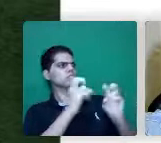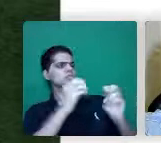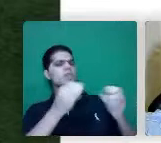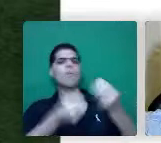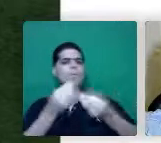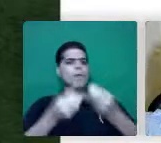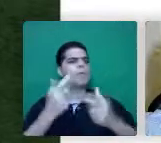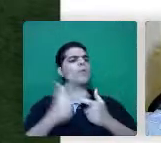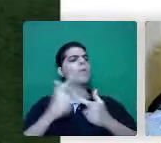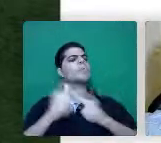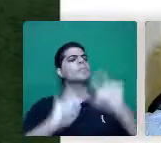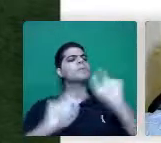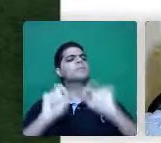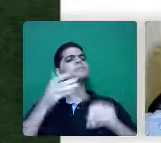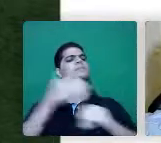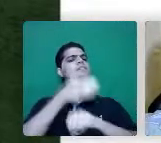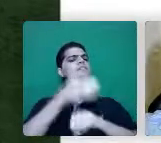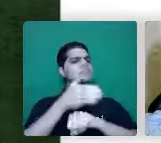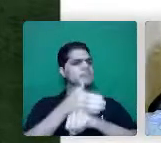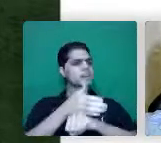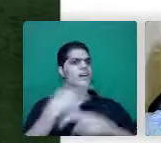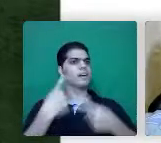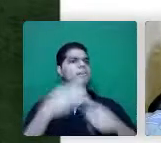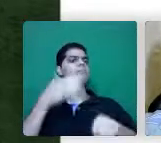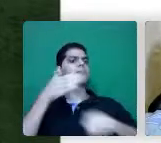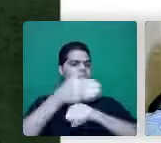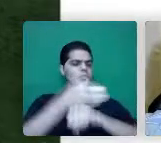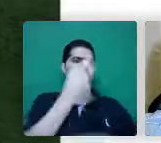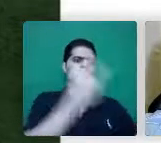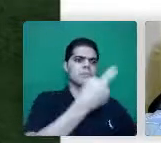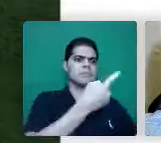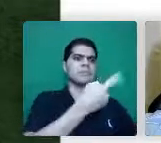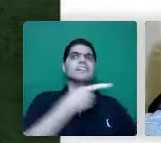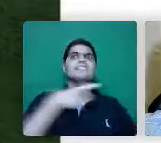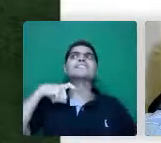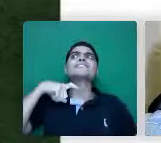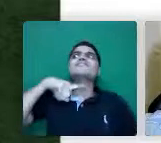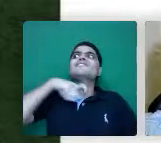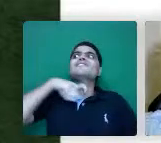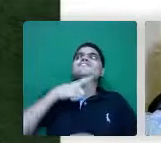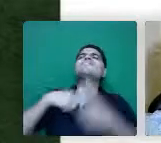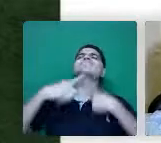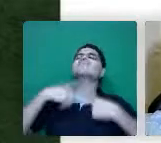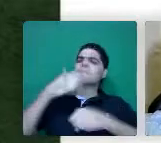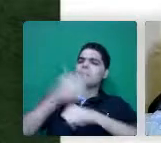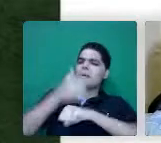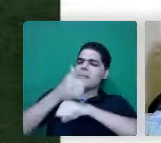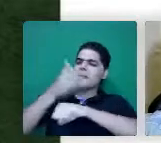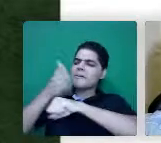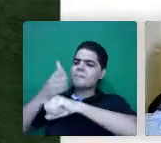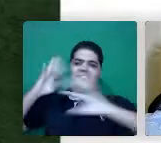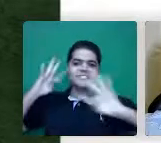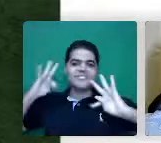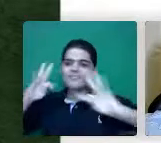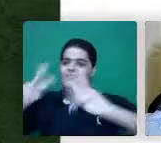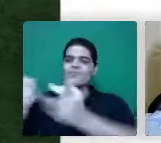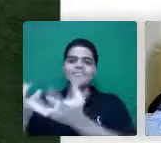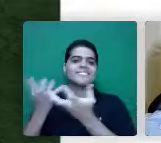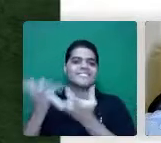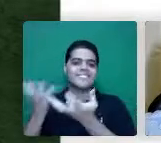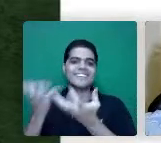maratona como essa é que vicia, e aí você vai querer participar de todas, você vai querer começar a fuçar aí para tentar achar mais maratona para participar,